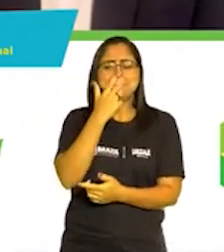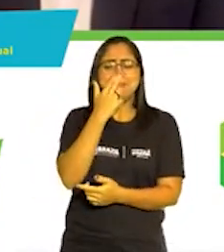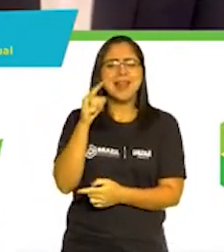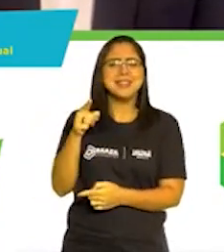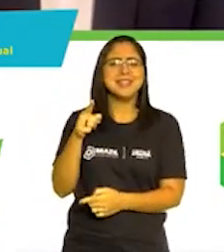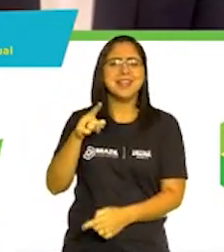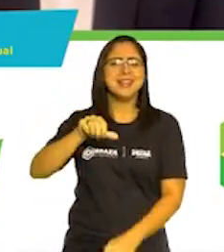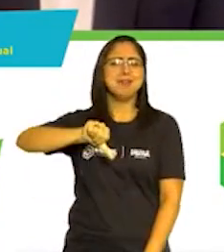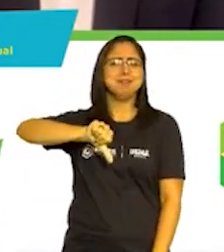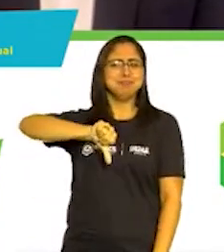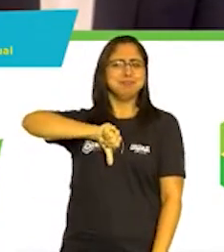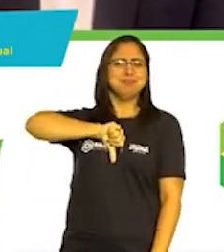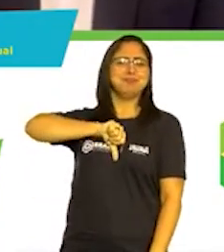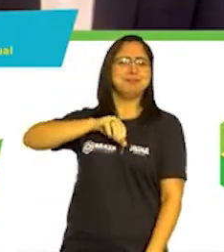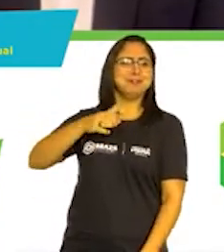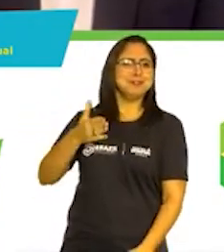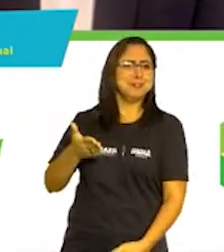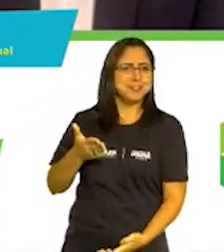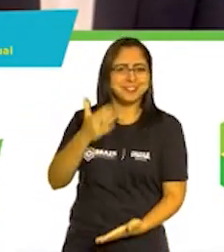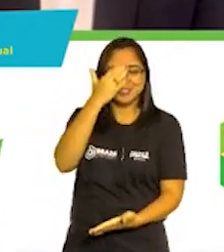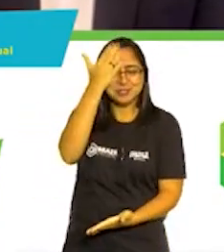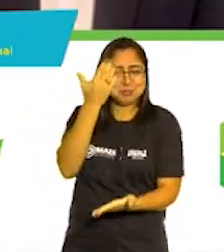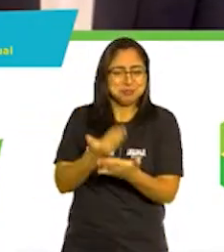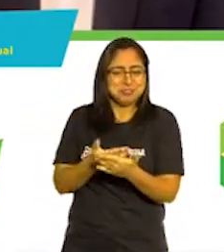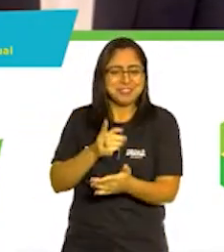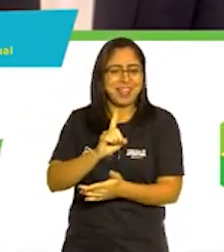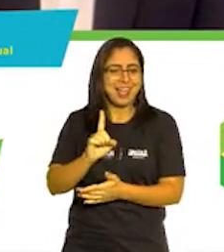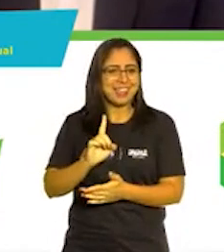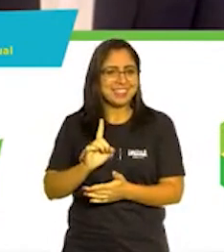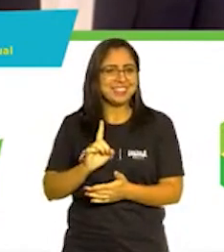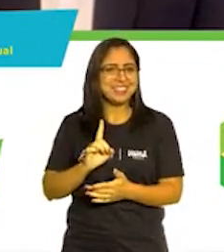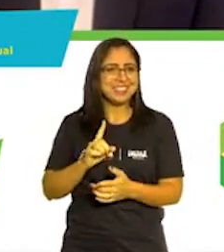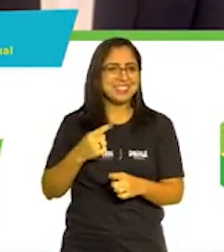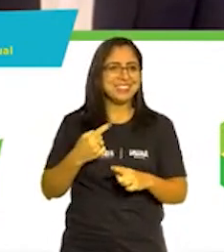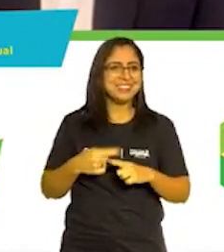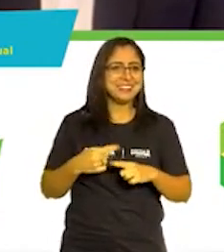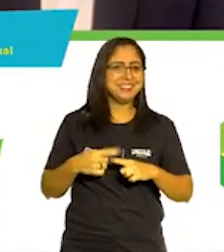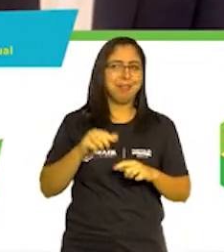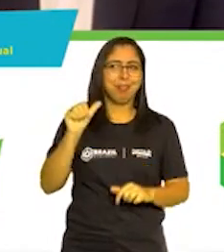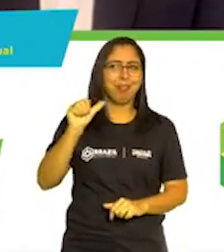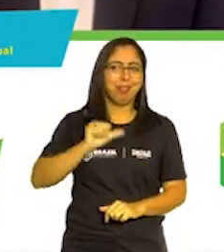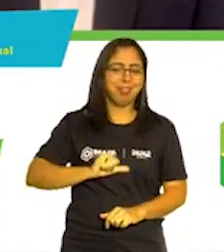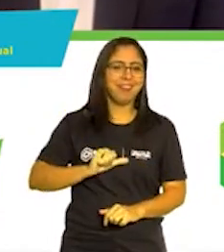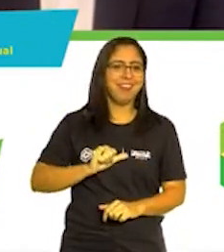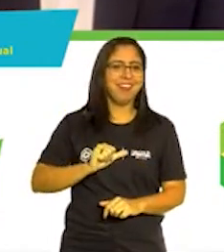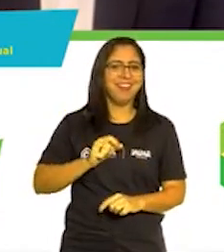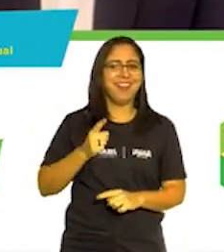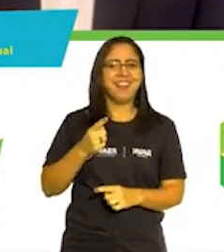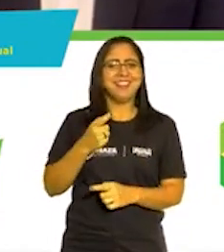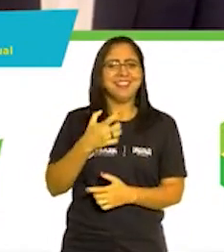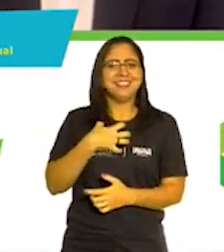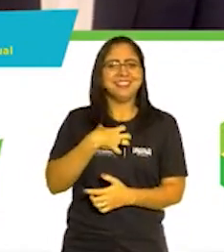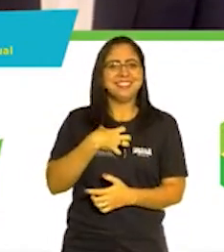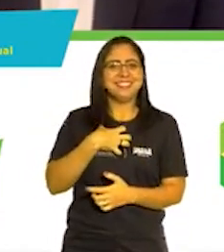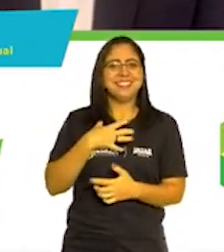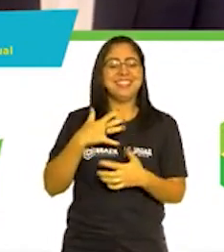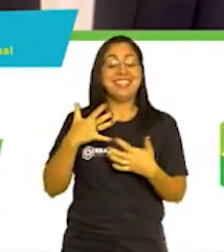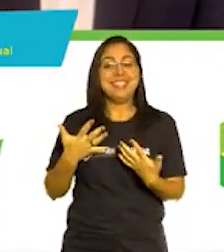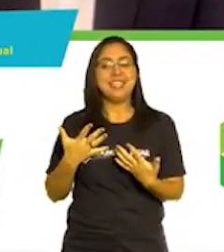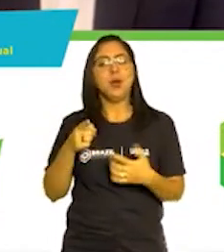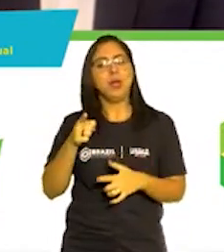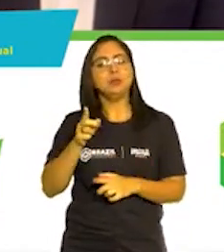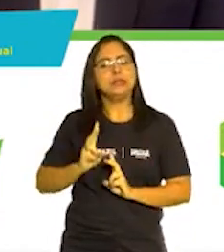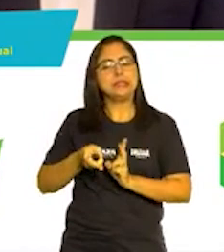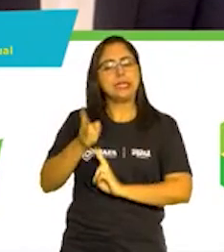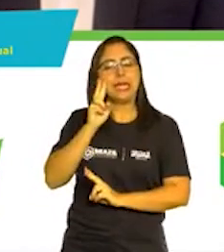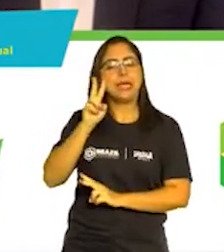Ana Paula, do lado mais pessimista, que criou esse termo do desancorado, e o Mansueto um pouco mais otimista. Então, você mostra